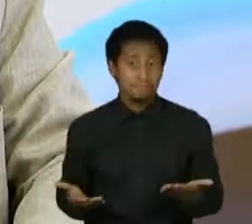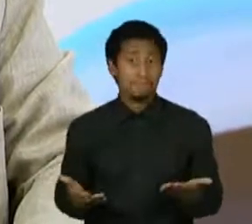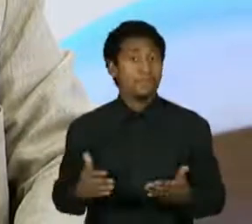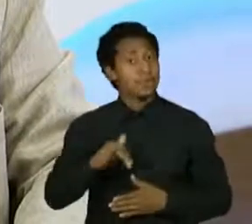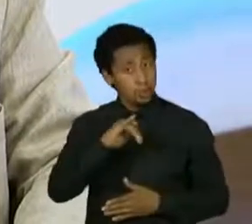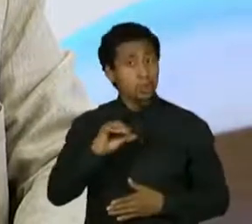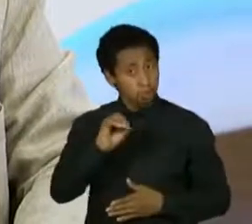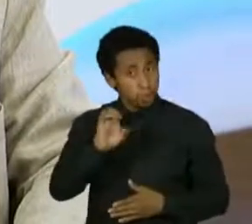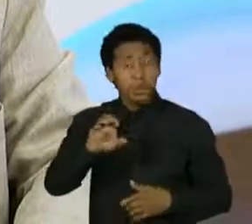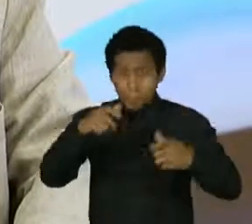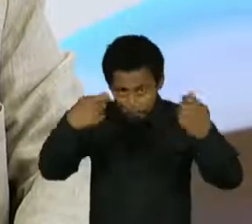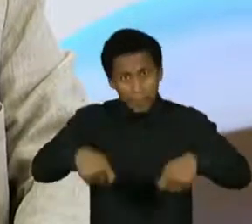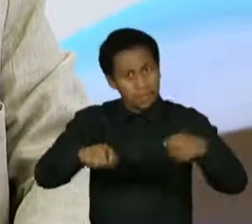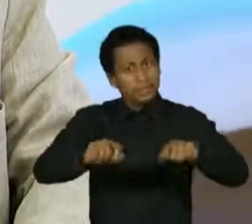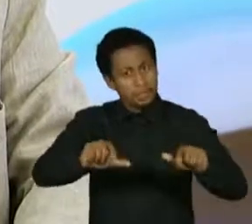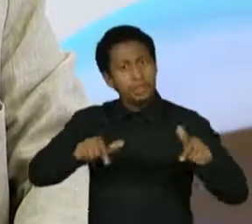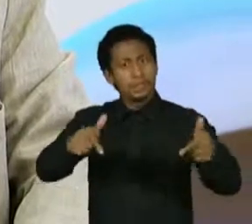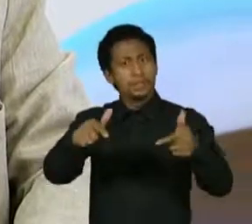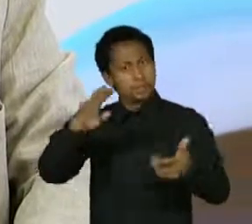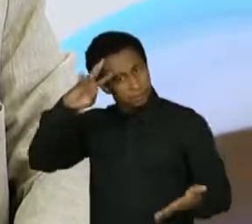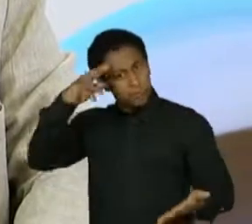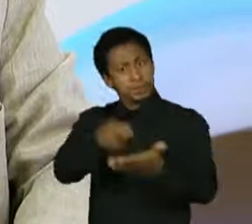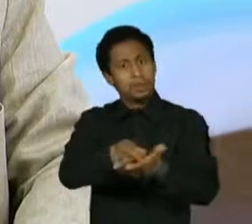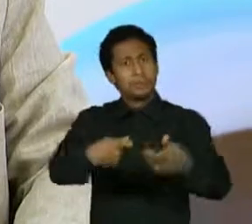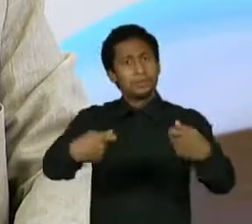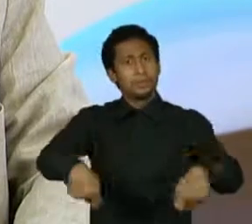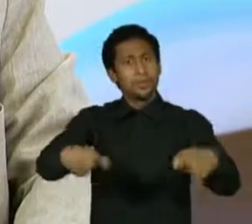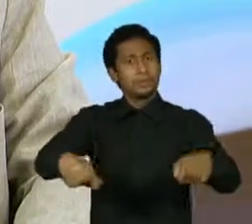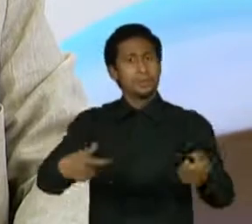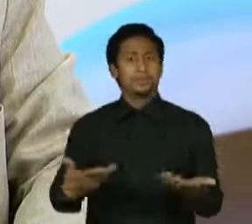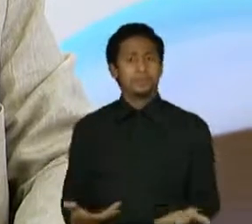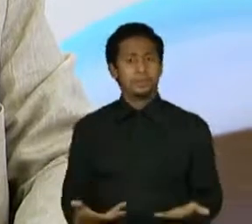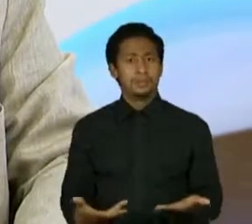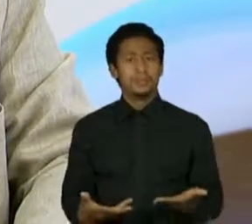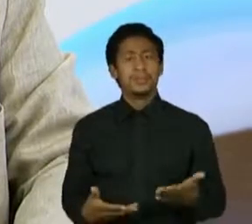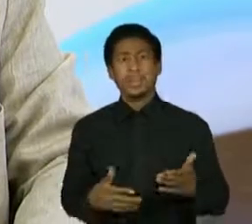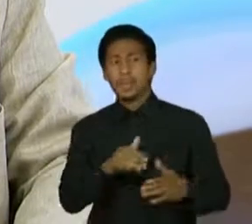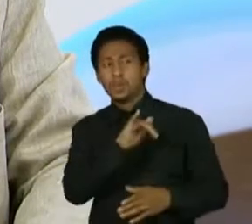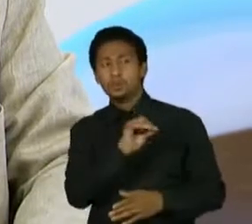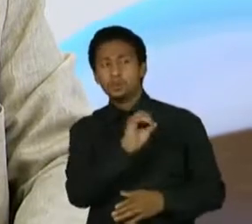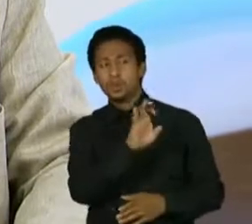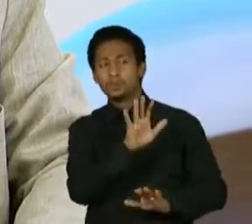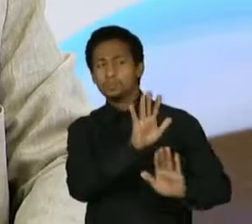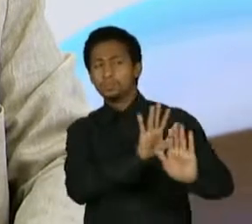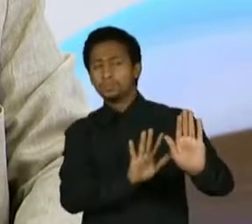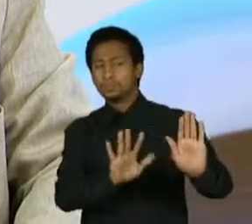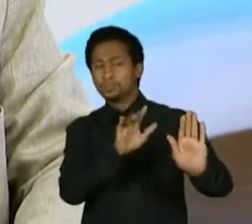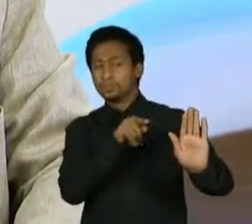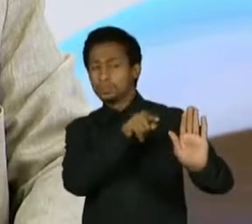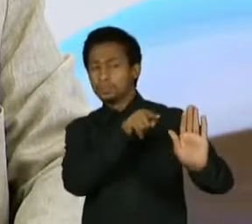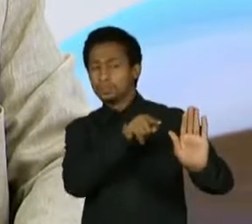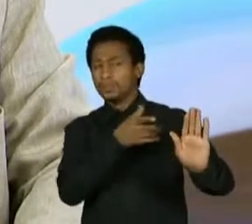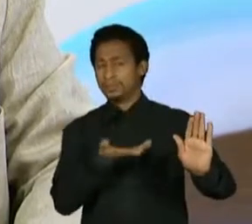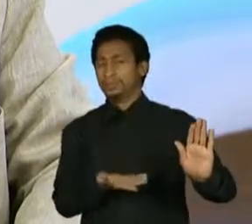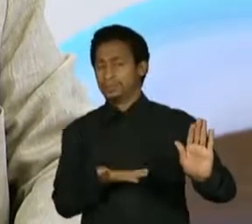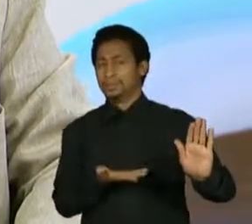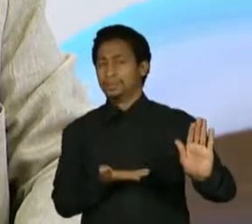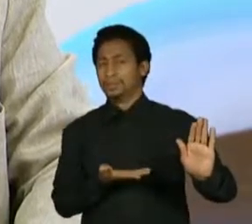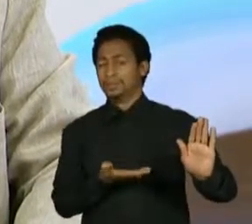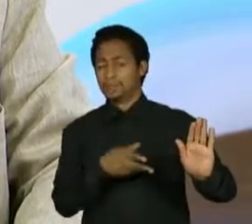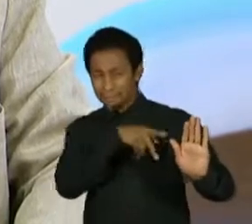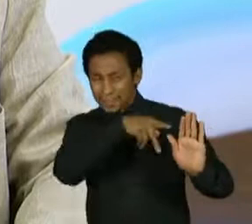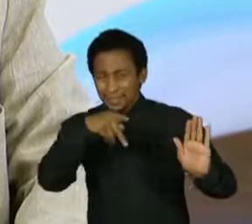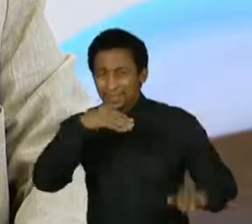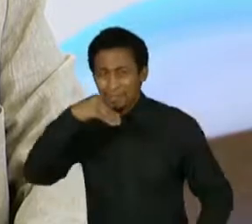que adotar soluções porque senão ele será percebido mais uma vez pela Comunidade Internacional como presidente